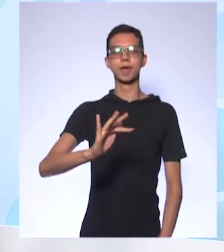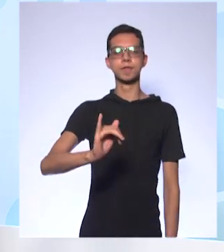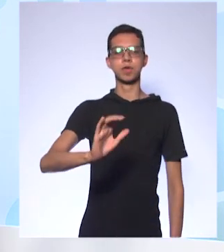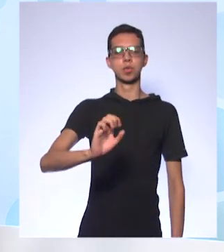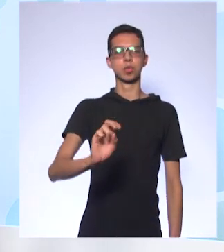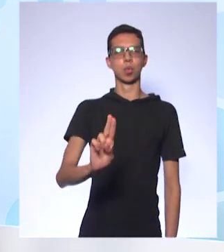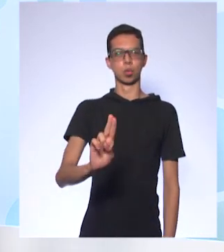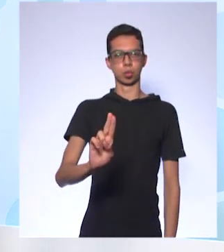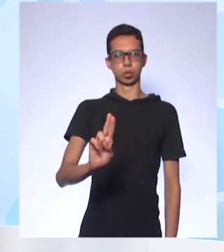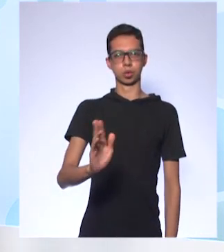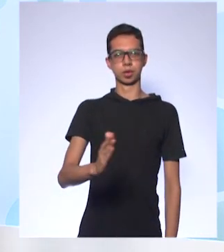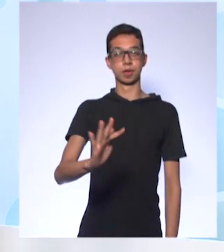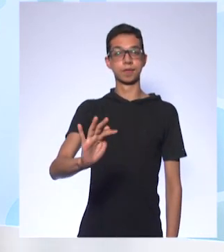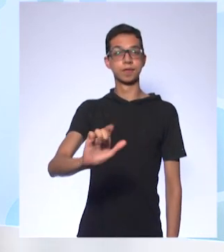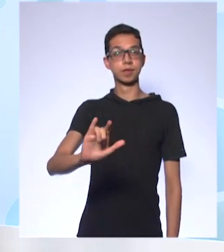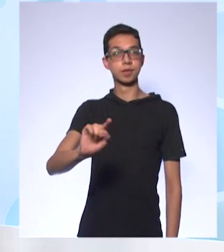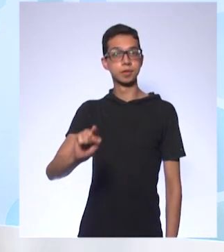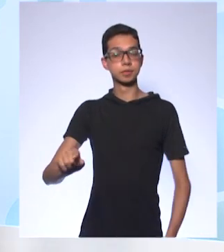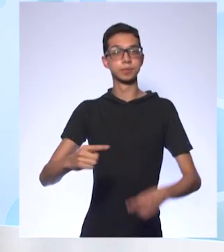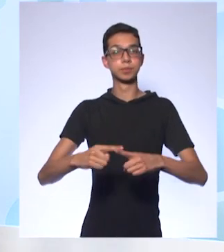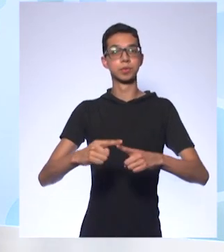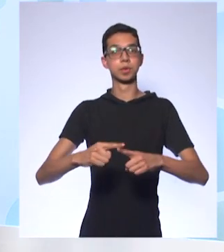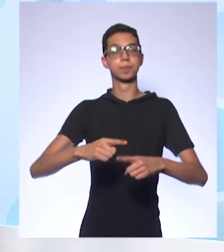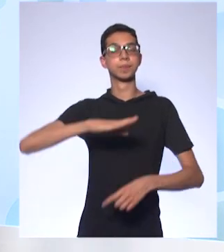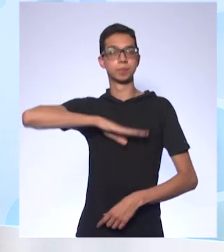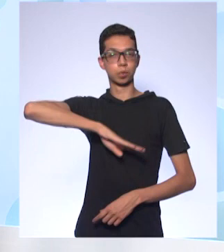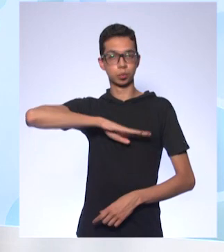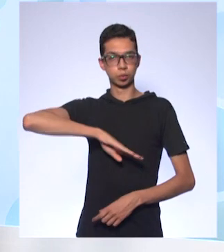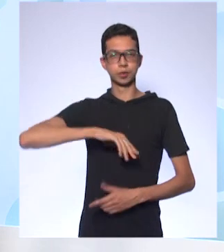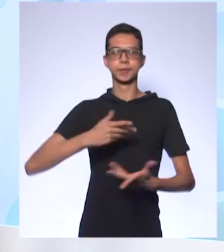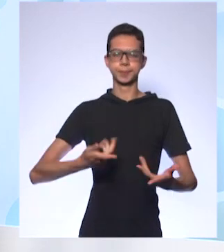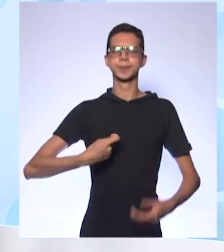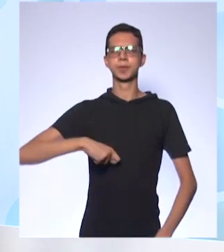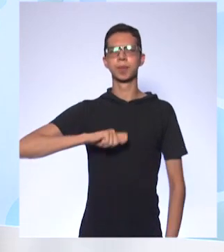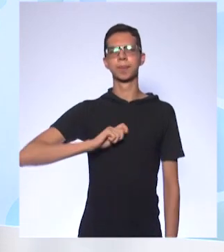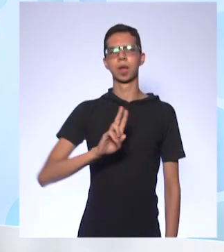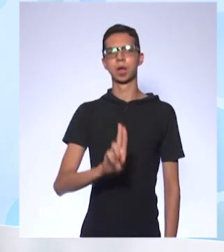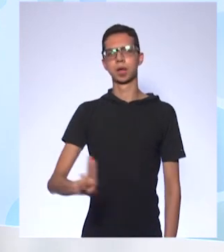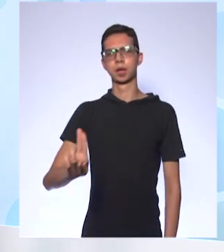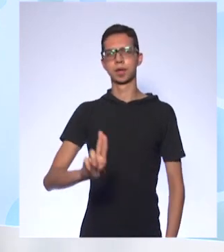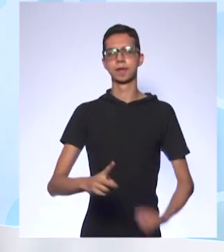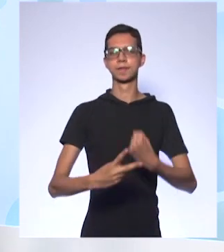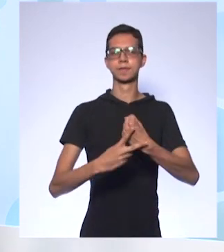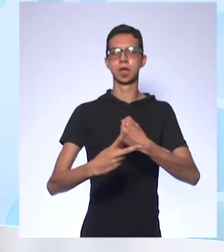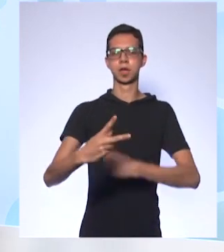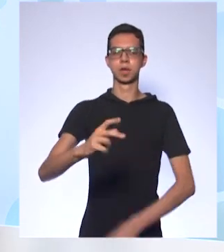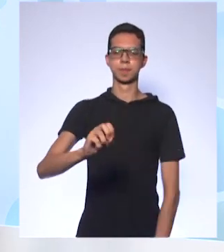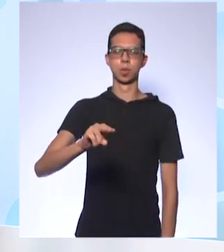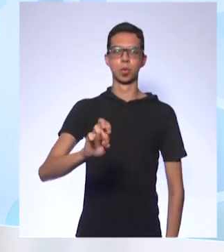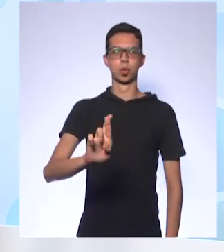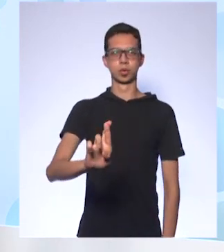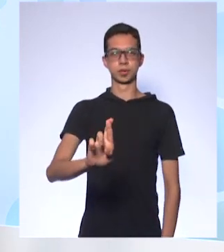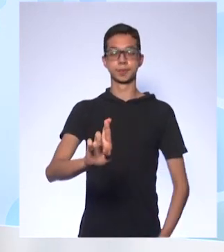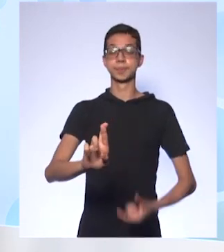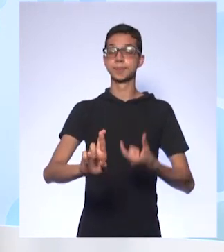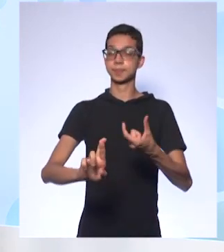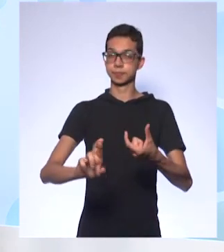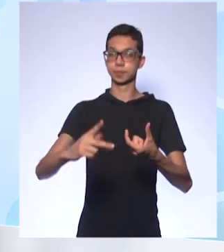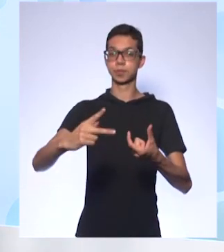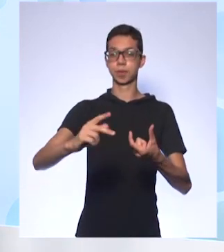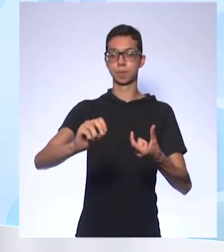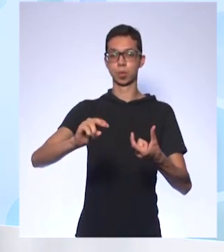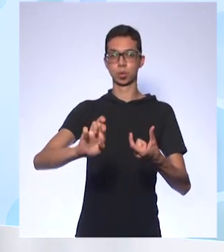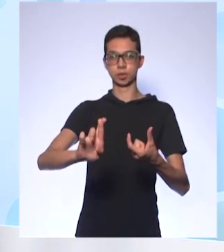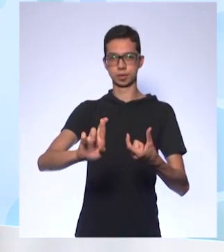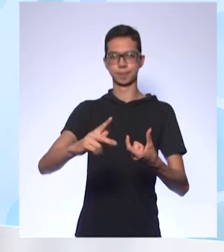você teve uma mudança de estado. No espanhol, a gente usa muito o verbo poner, né? O verbo pôr,